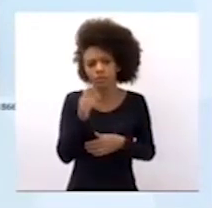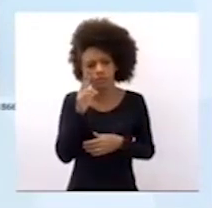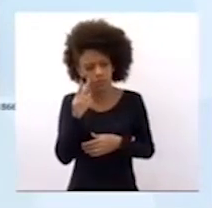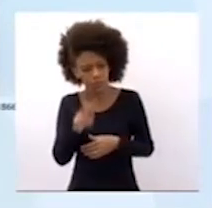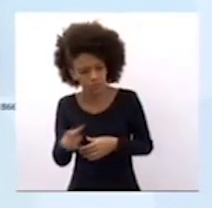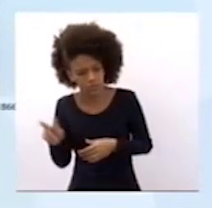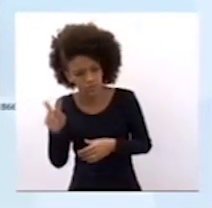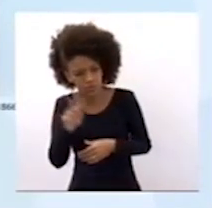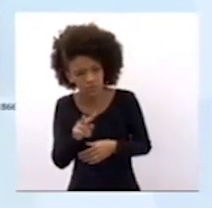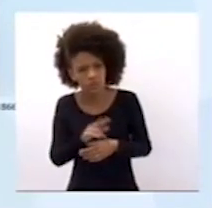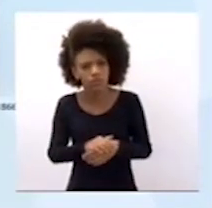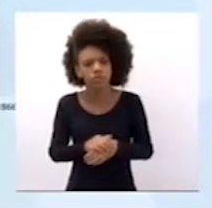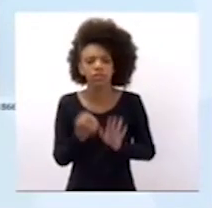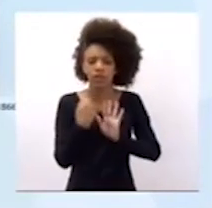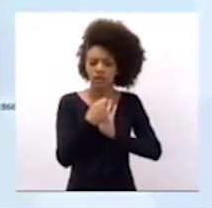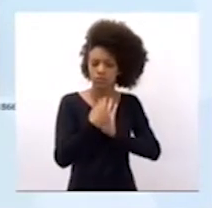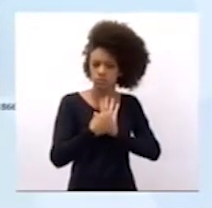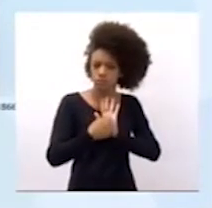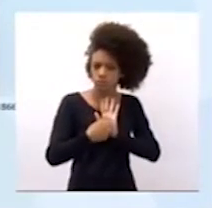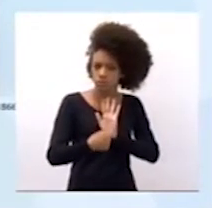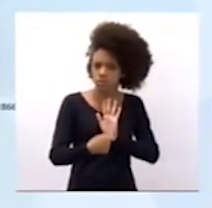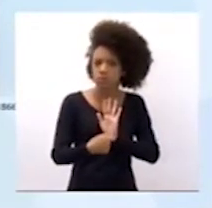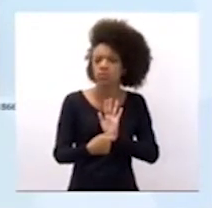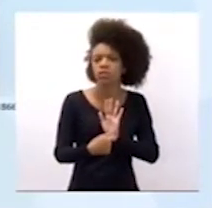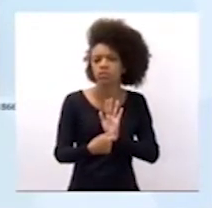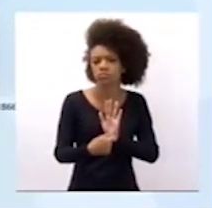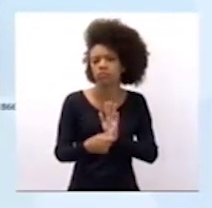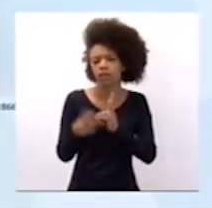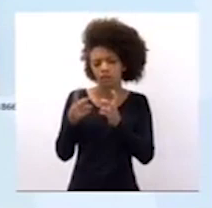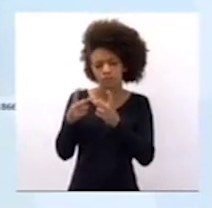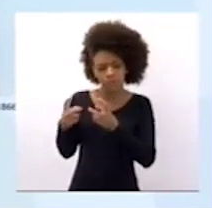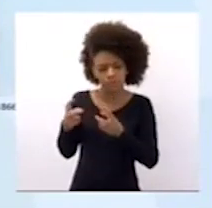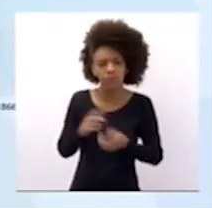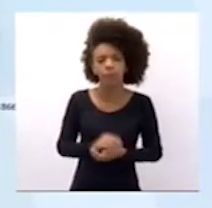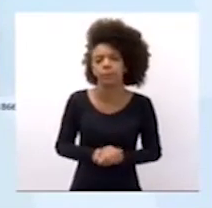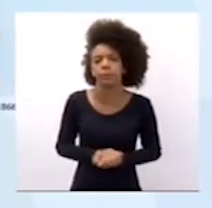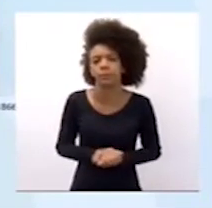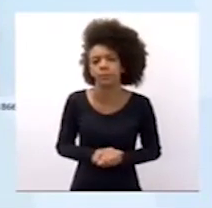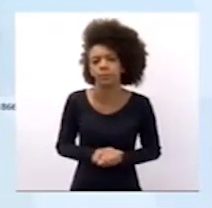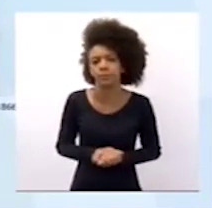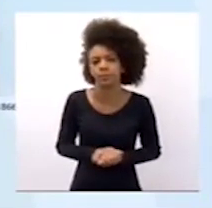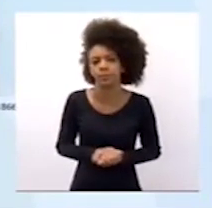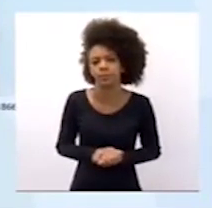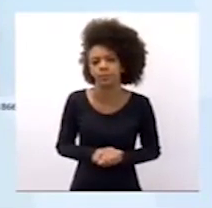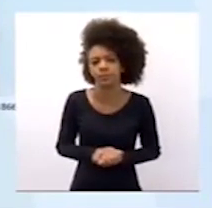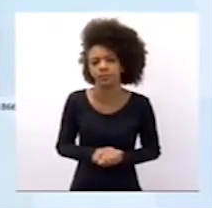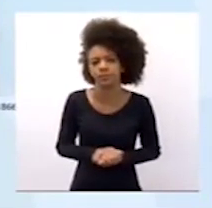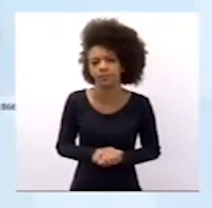observando e fazendo possíveis anotações que serão retomadas na interação.